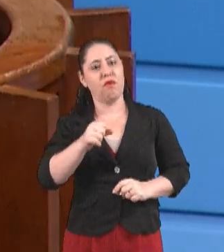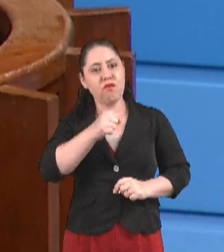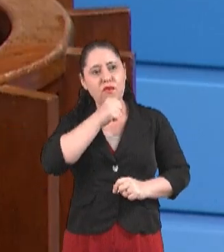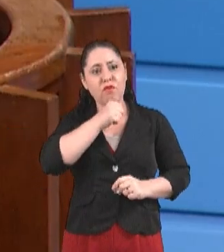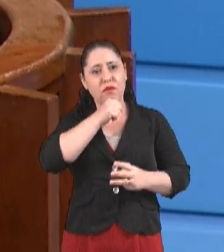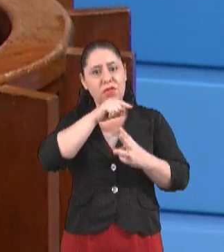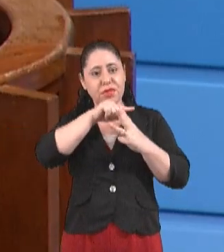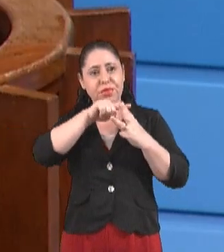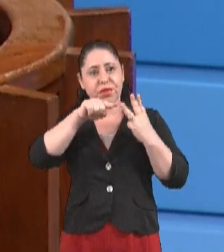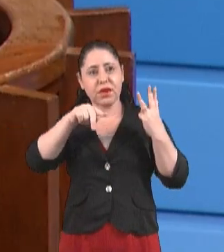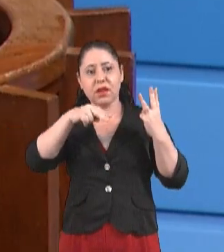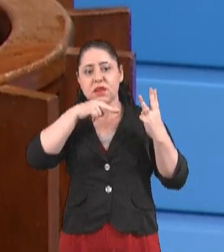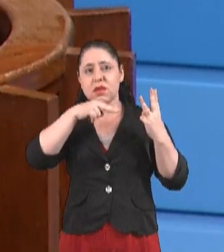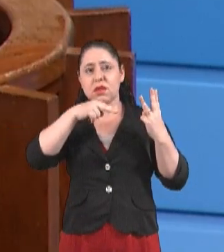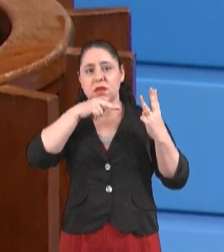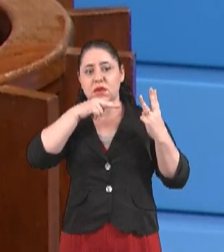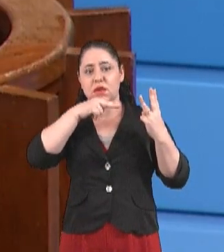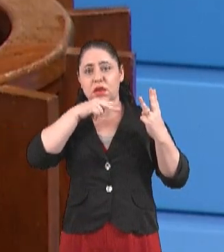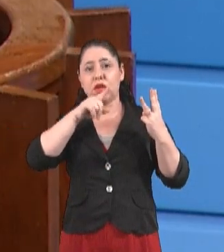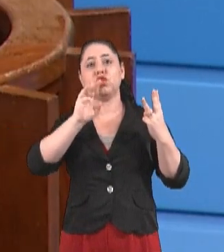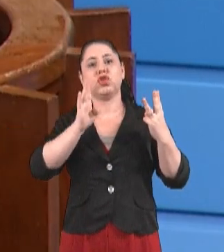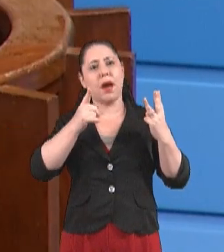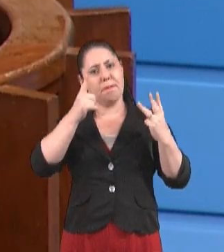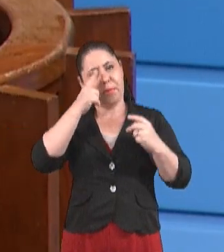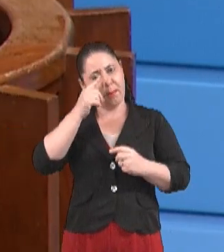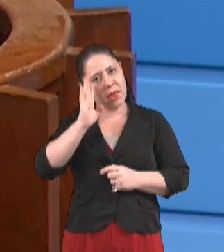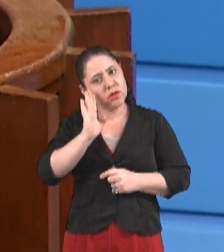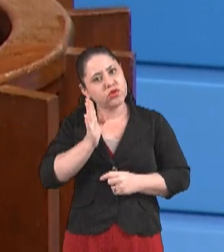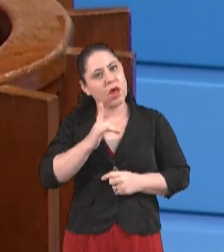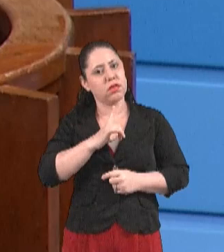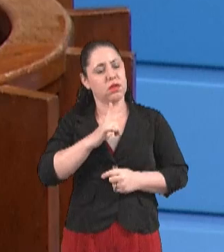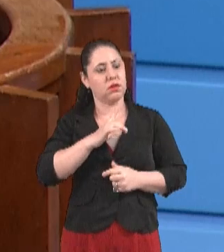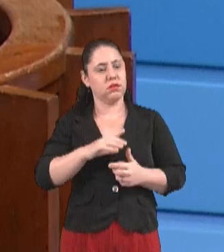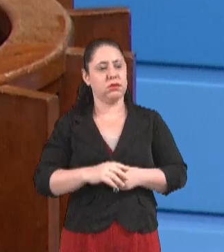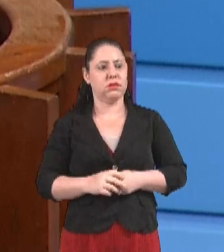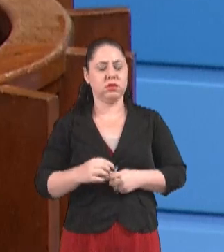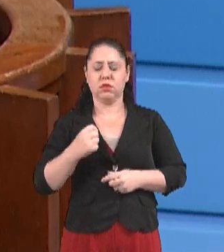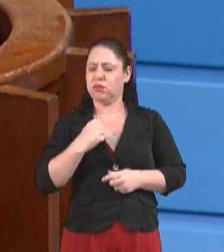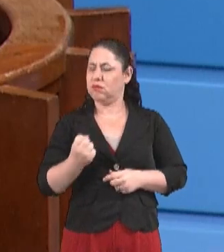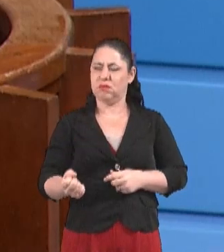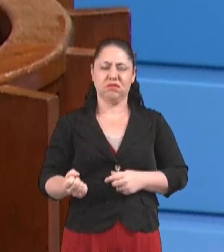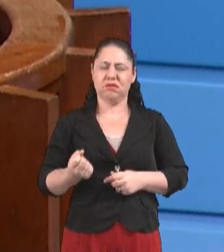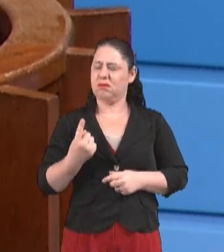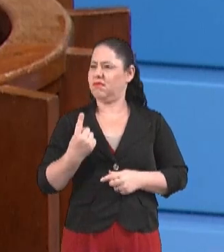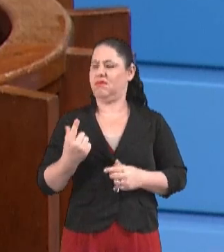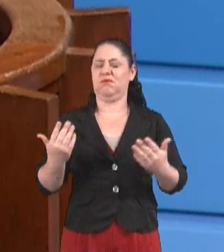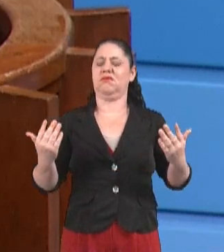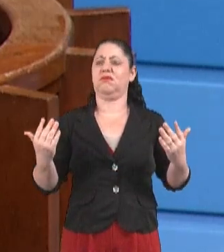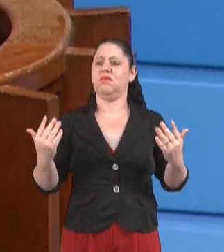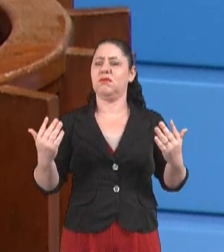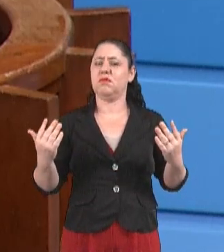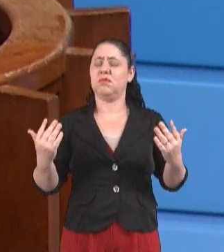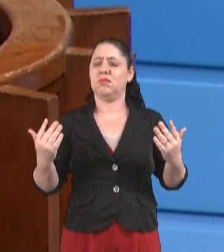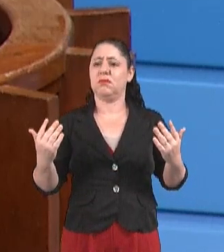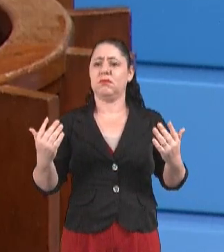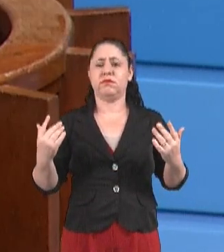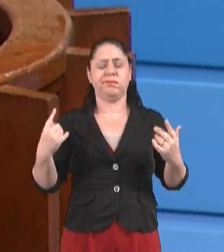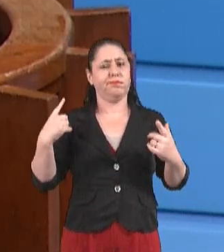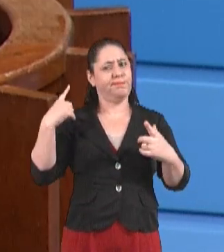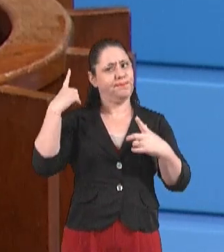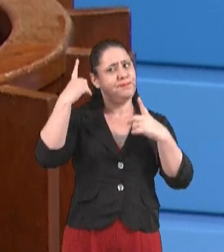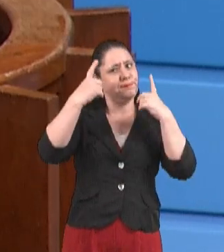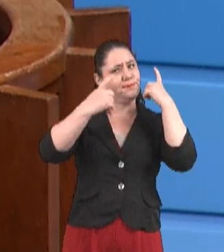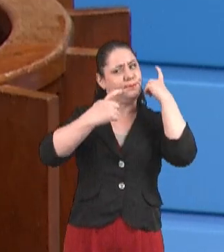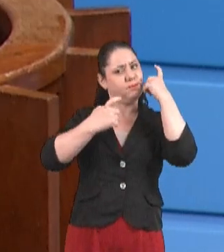de 3 lindos netos, eu fico estarrecida e muito